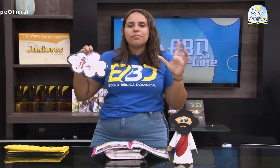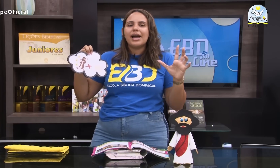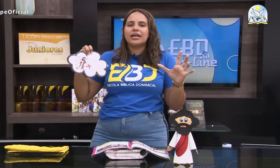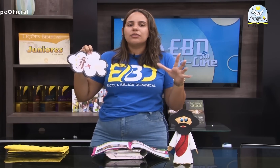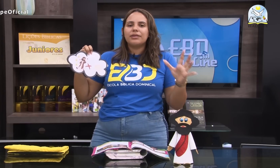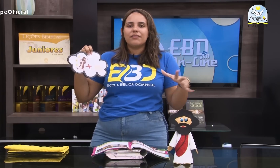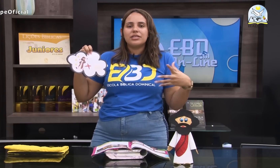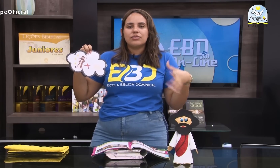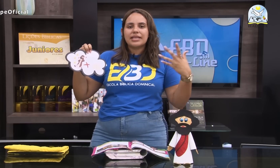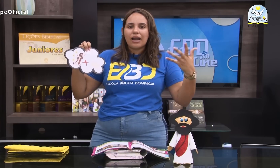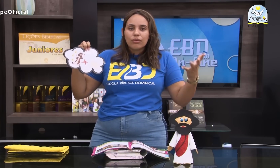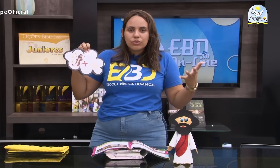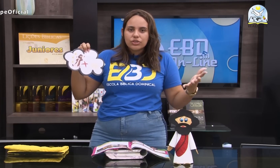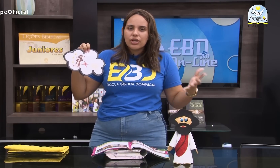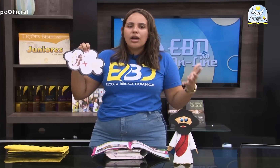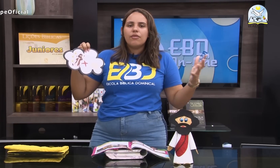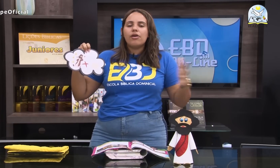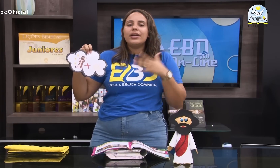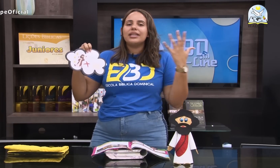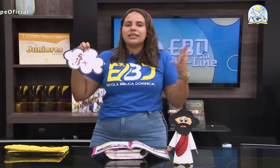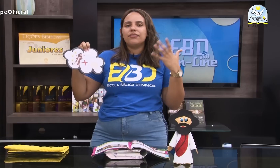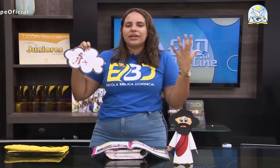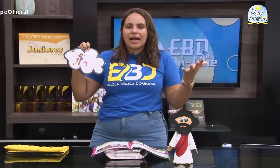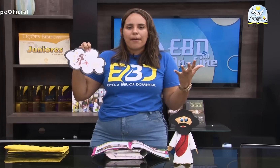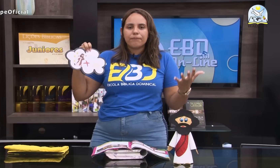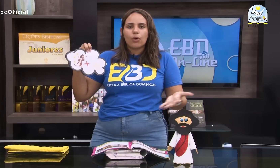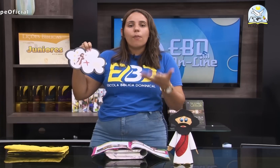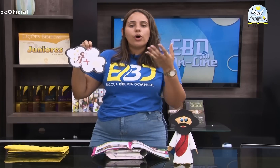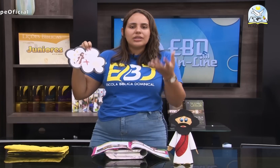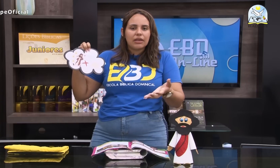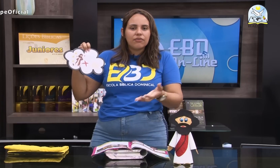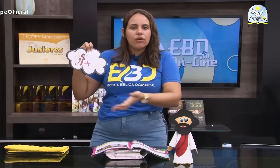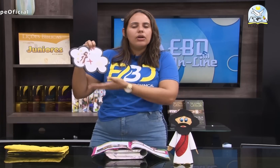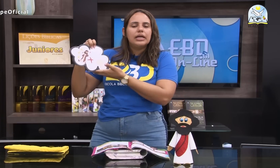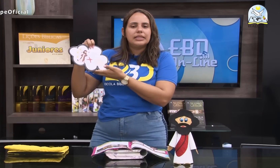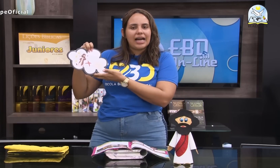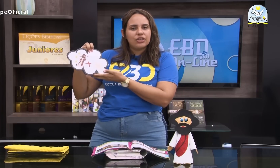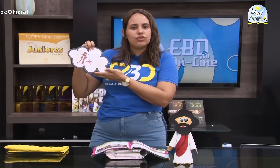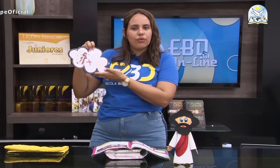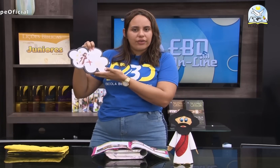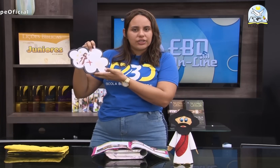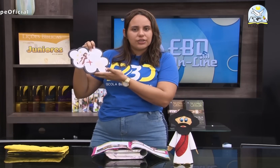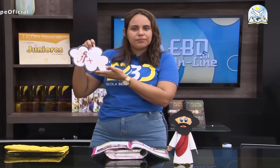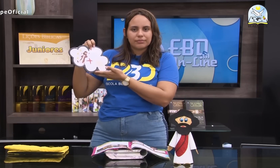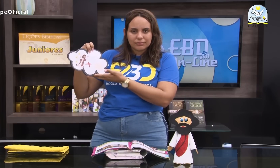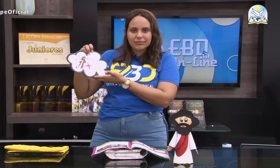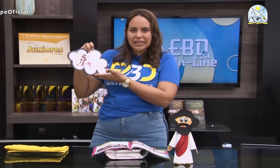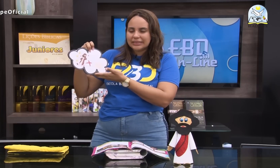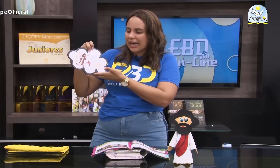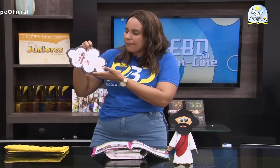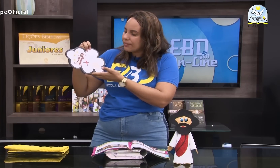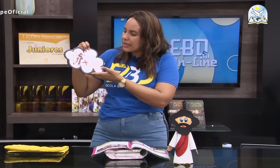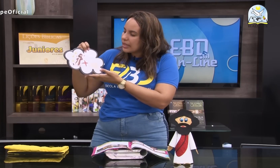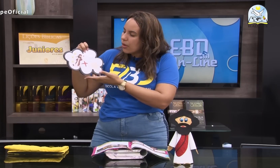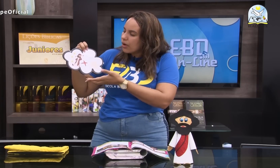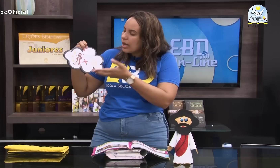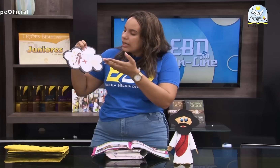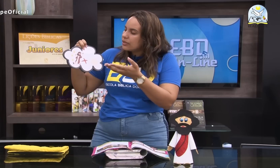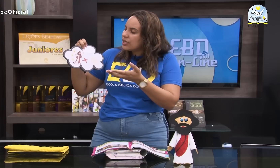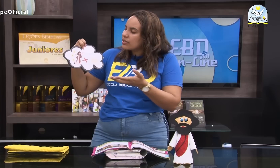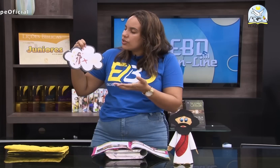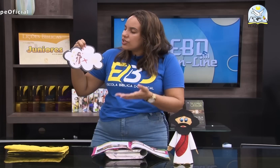vão esperando para ver se os alunos vão identificar o motivo das nuvens. Tá?